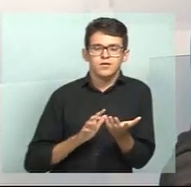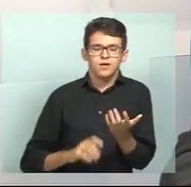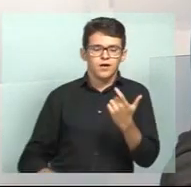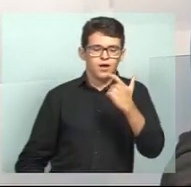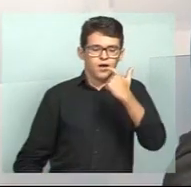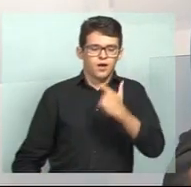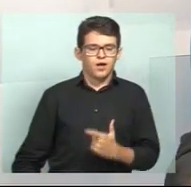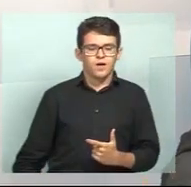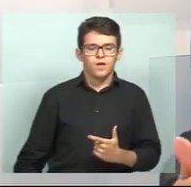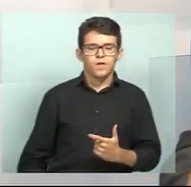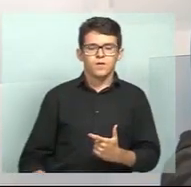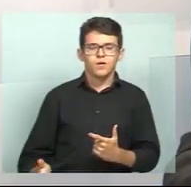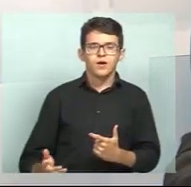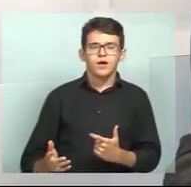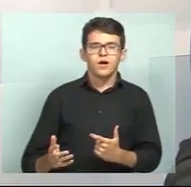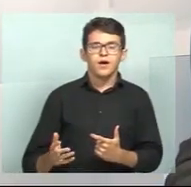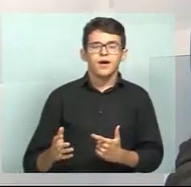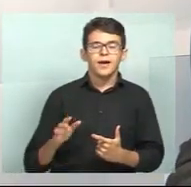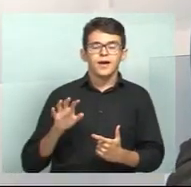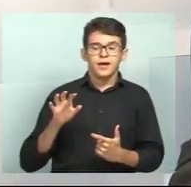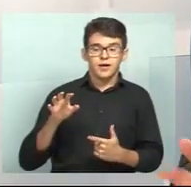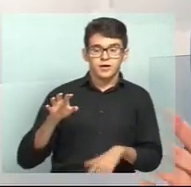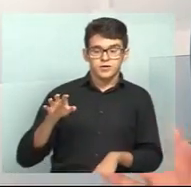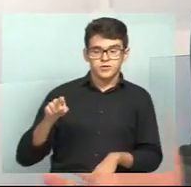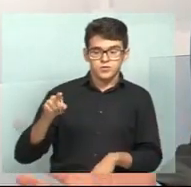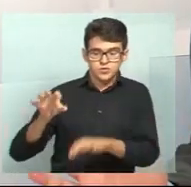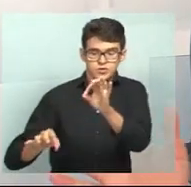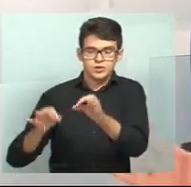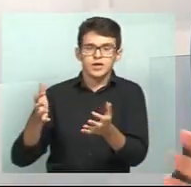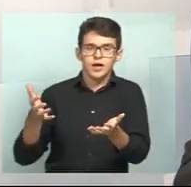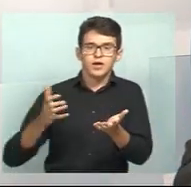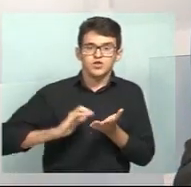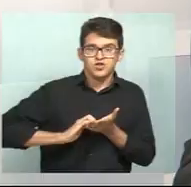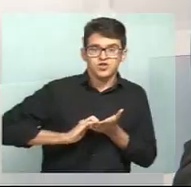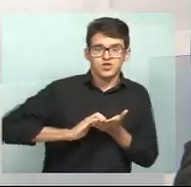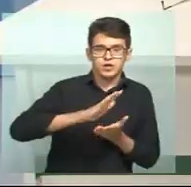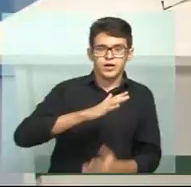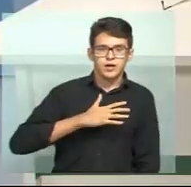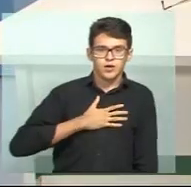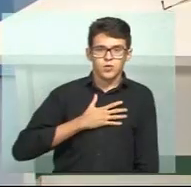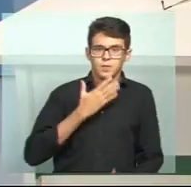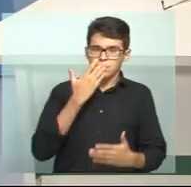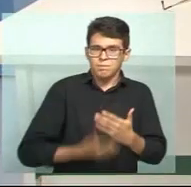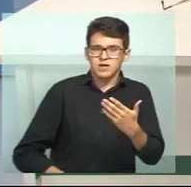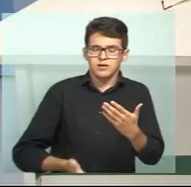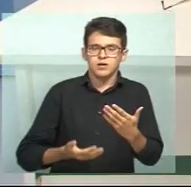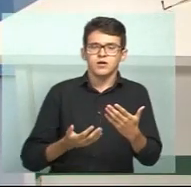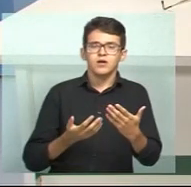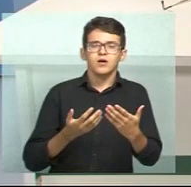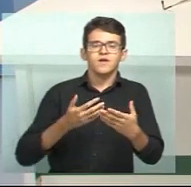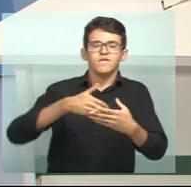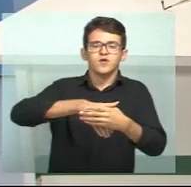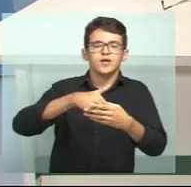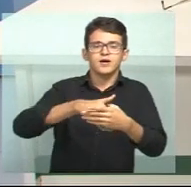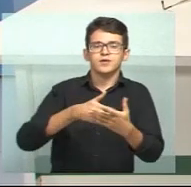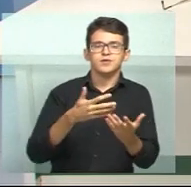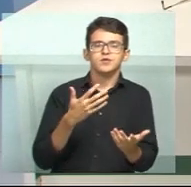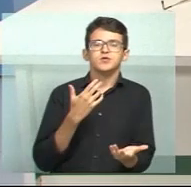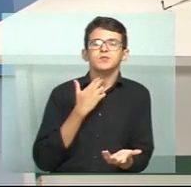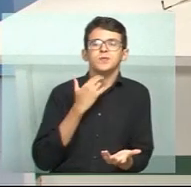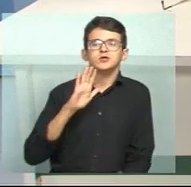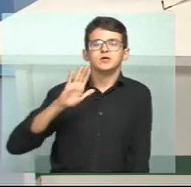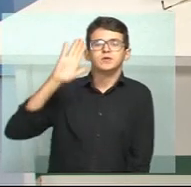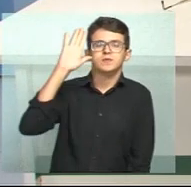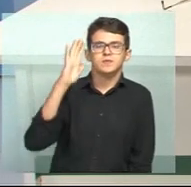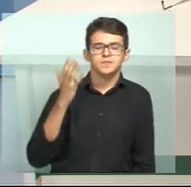umas eleições que ele acredita que venceria com tranquilidade. É, não, é muito mais do que isso, a gente vai discutir no segundo bloco. Mas eu queria falar